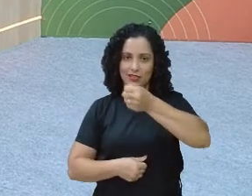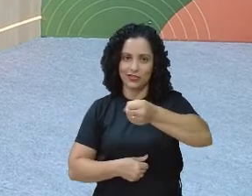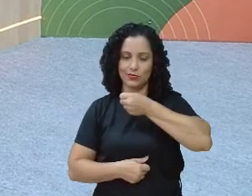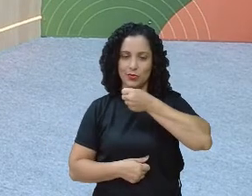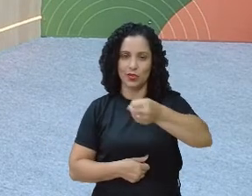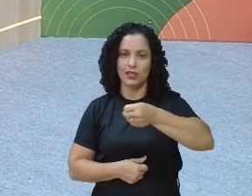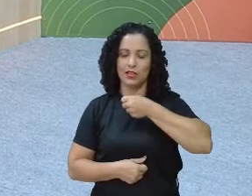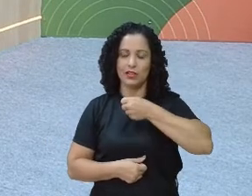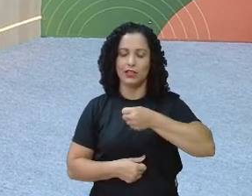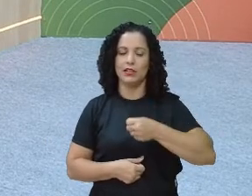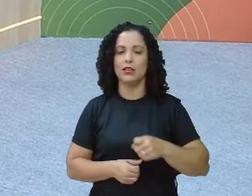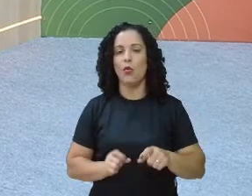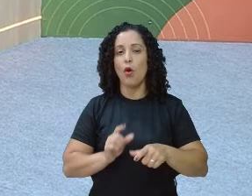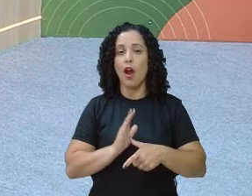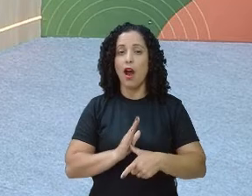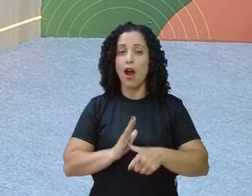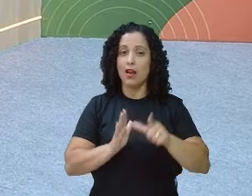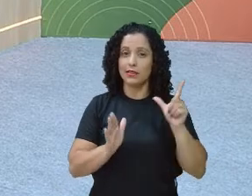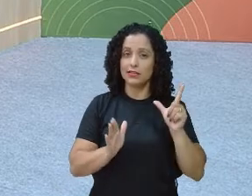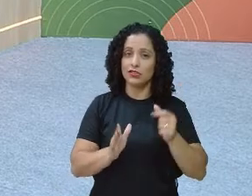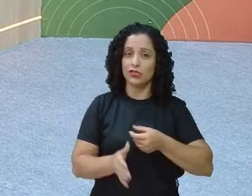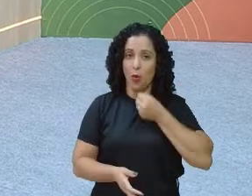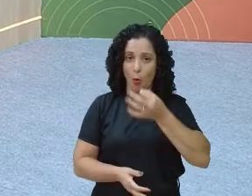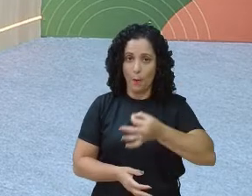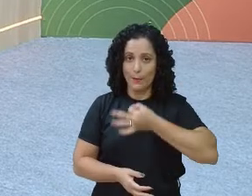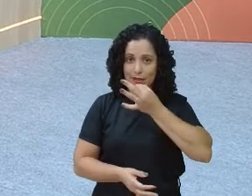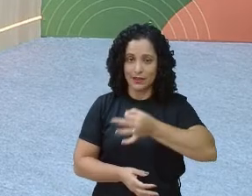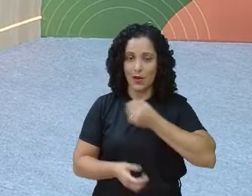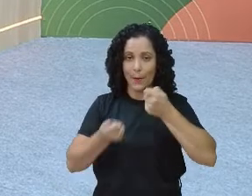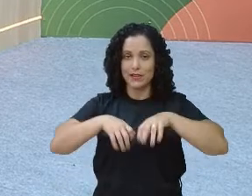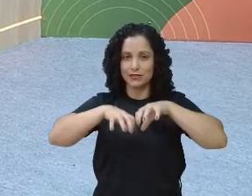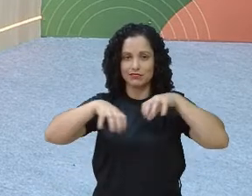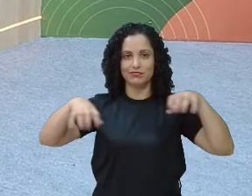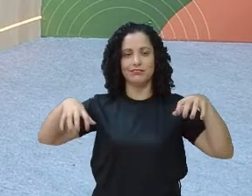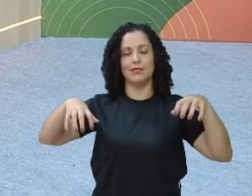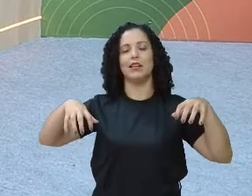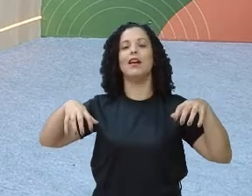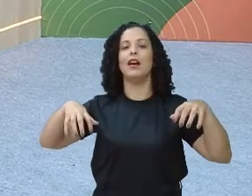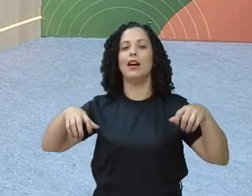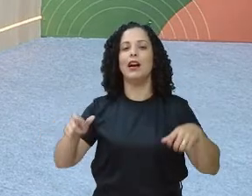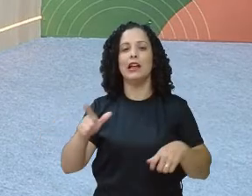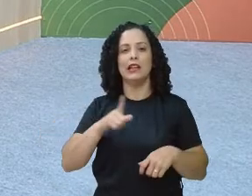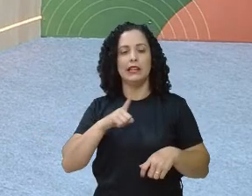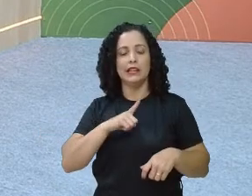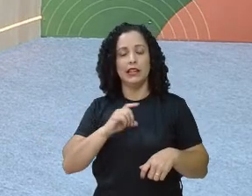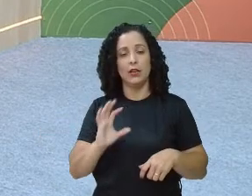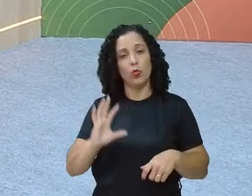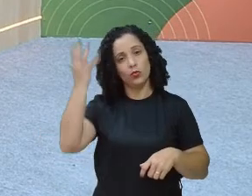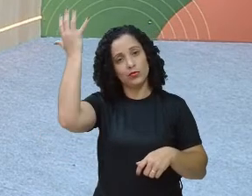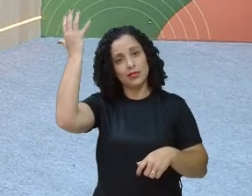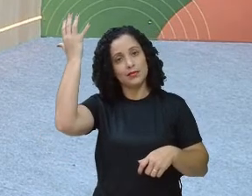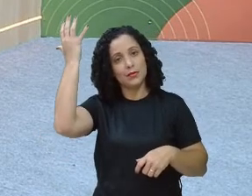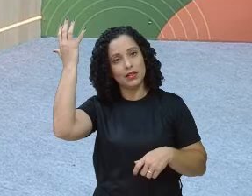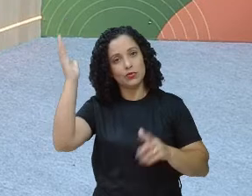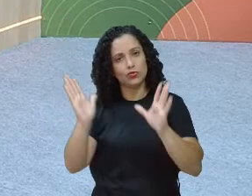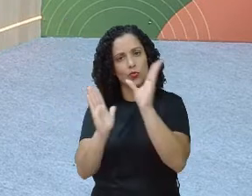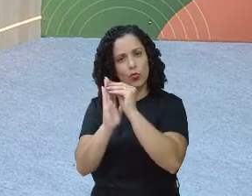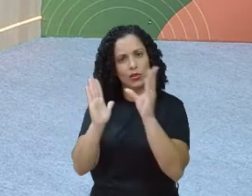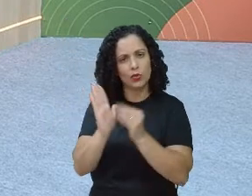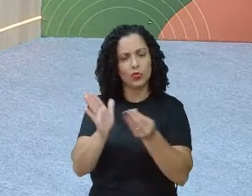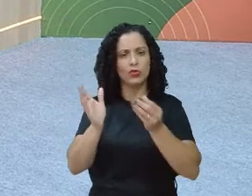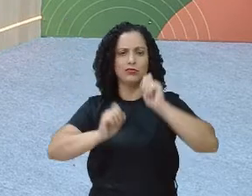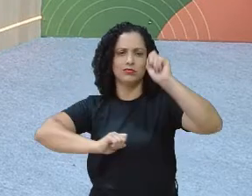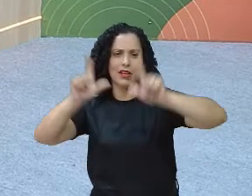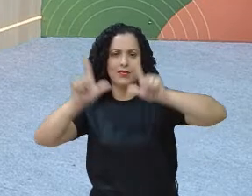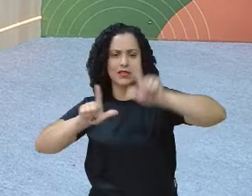de você dar a sua opinião, lembre-se de separar bem as coisas. Então, eu tenho fatos que foram dados na matéria, na reportagem,